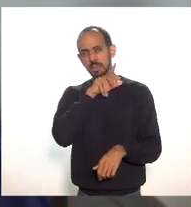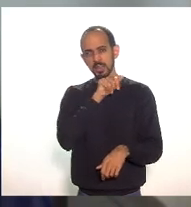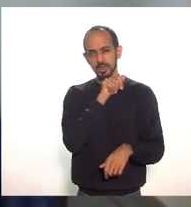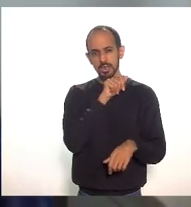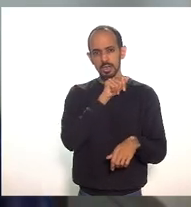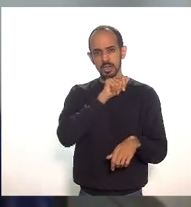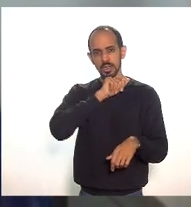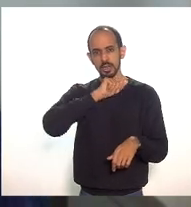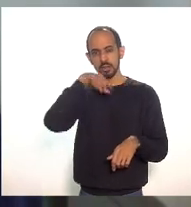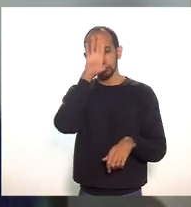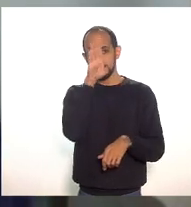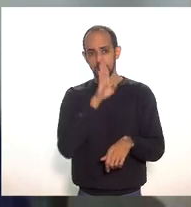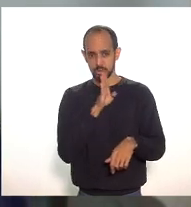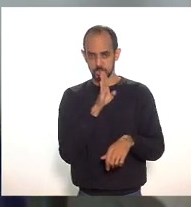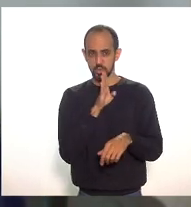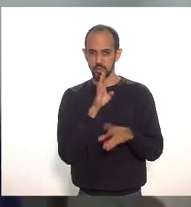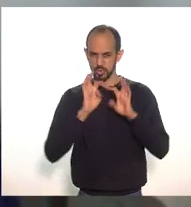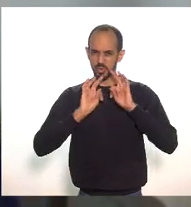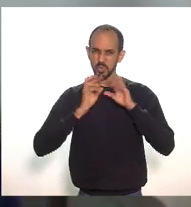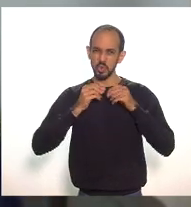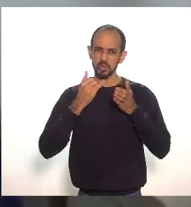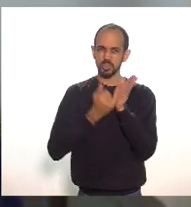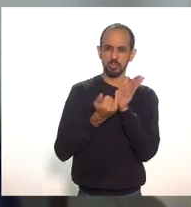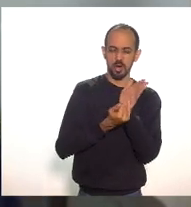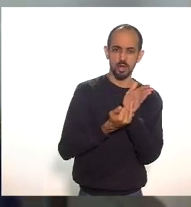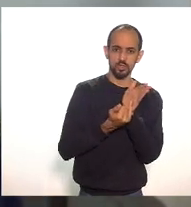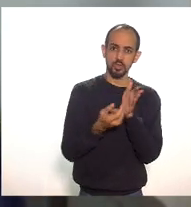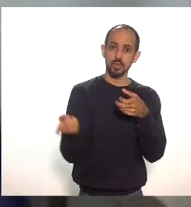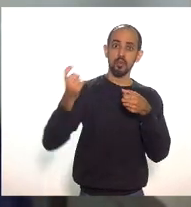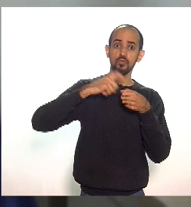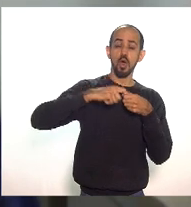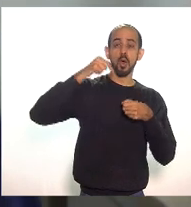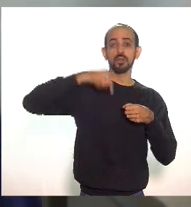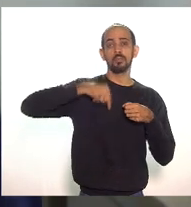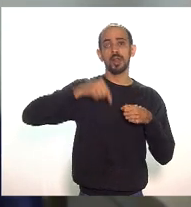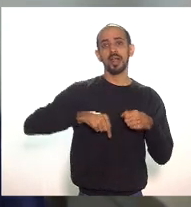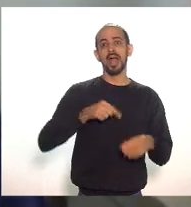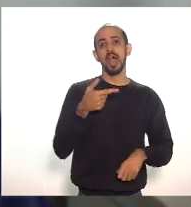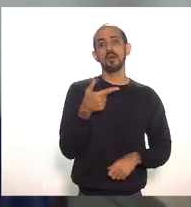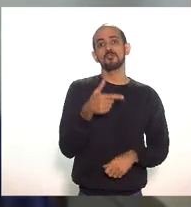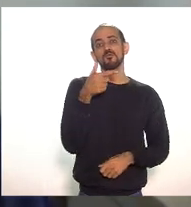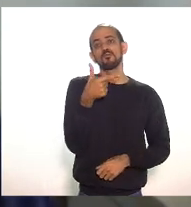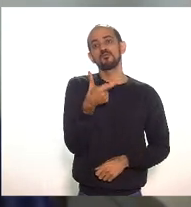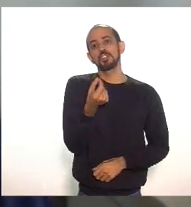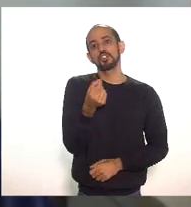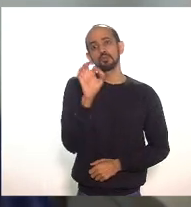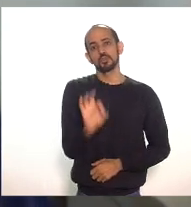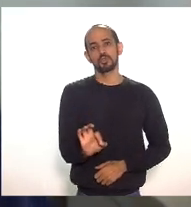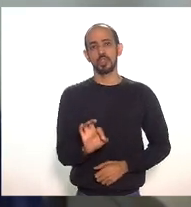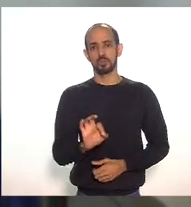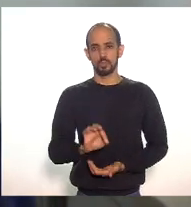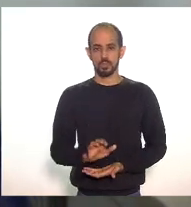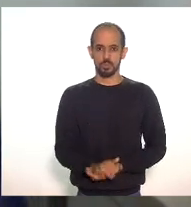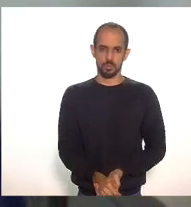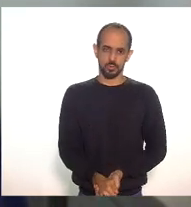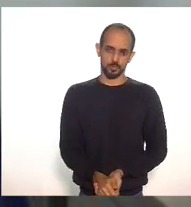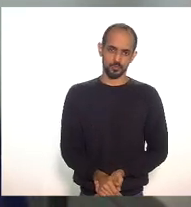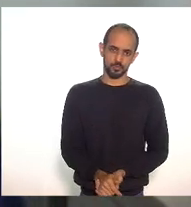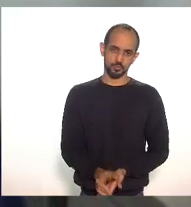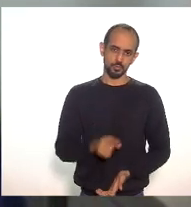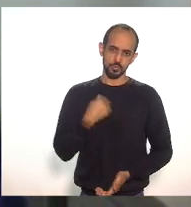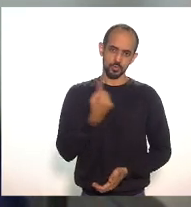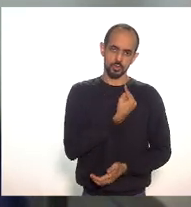só retorna a deputada Mônica Francisco algo como Vinte por cento e nós